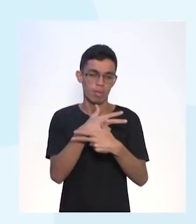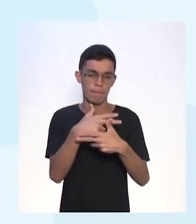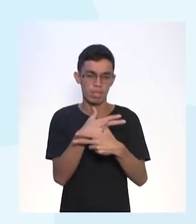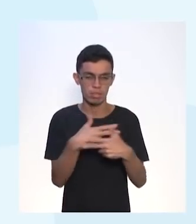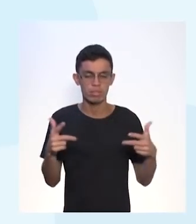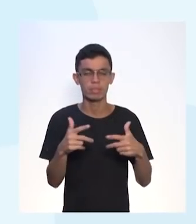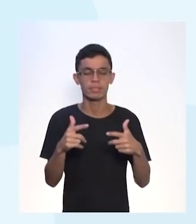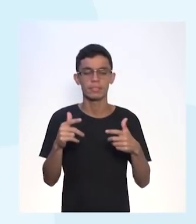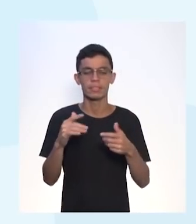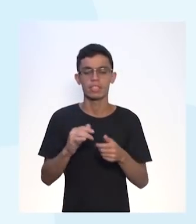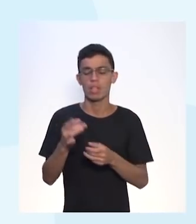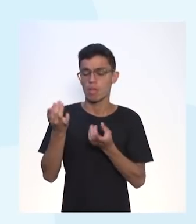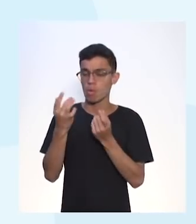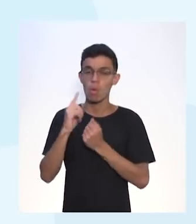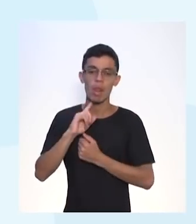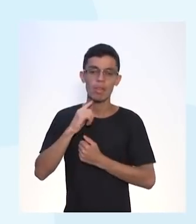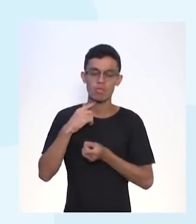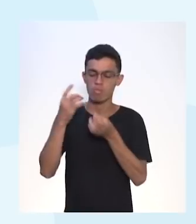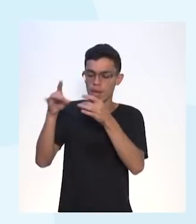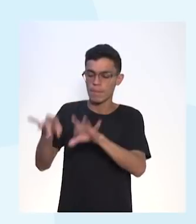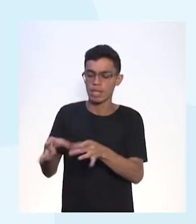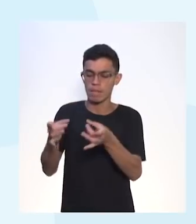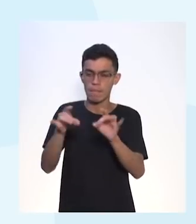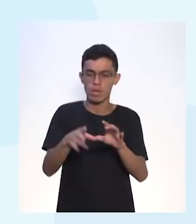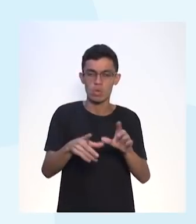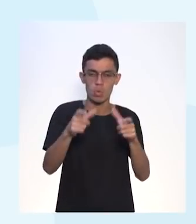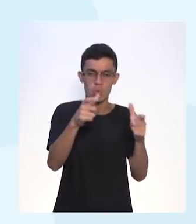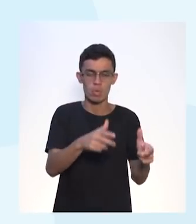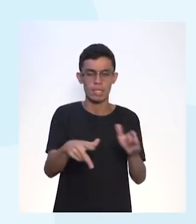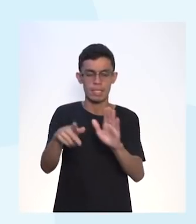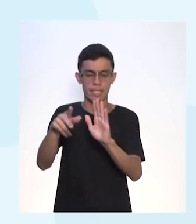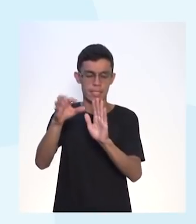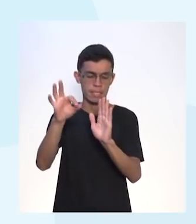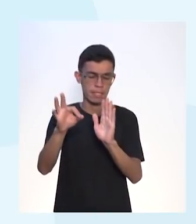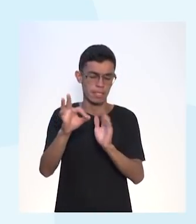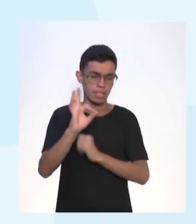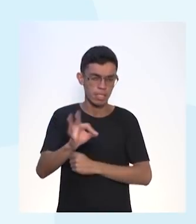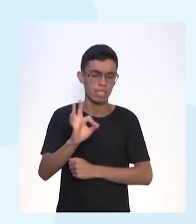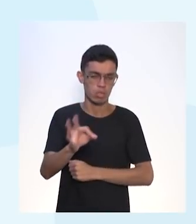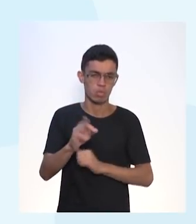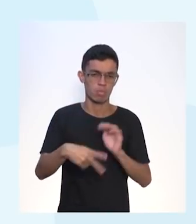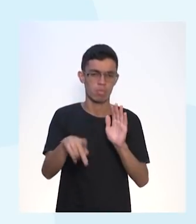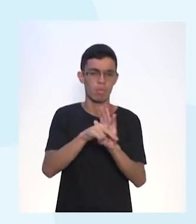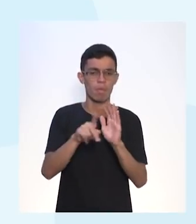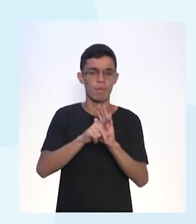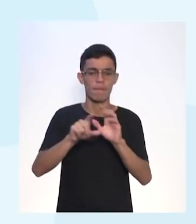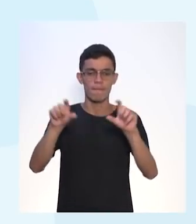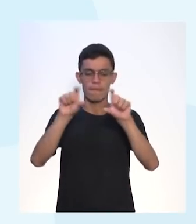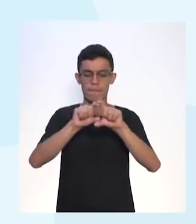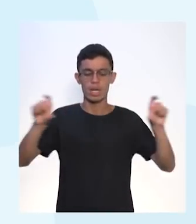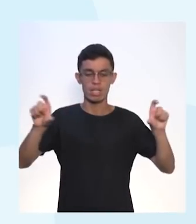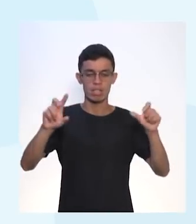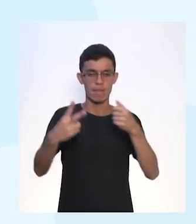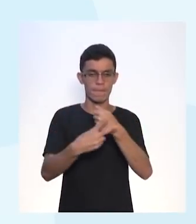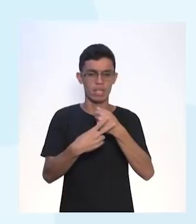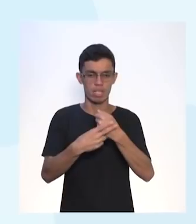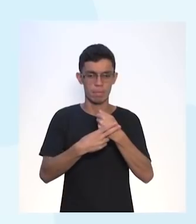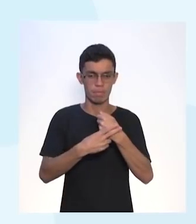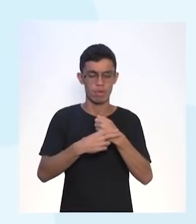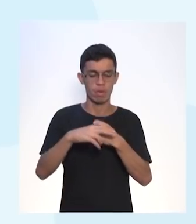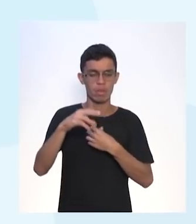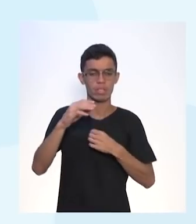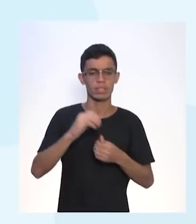Separe, recicle, preserve. Prestem atenção aí nos três verbos que aparecem, que todos estão no